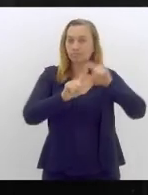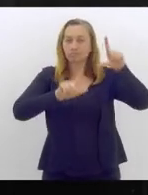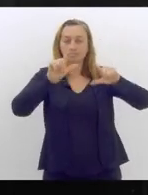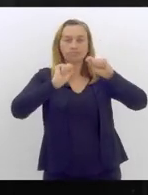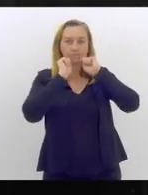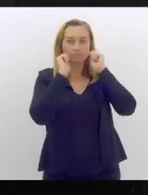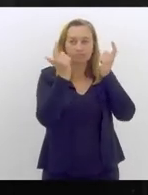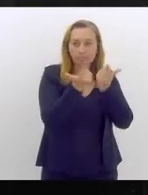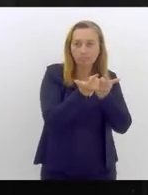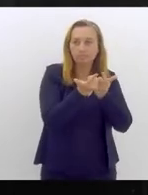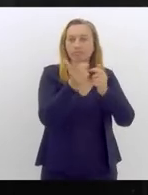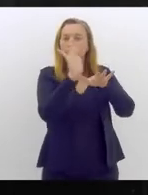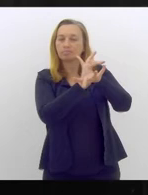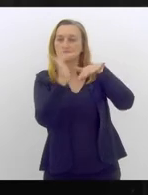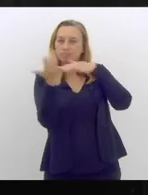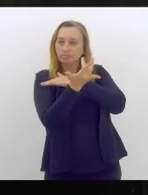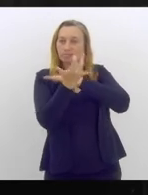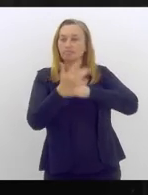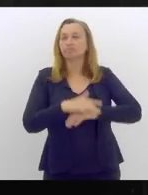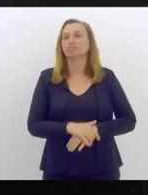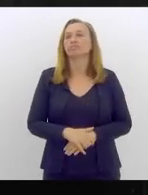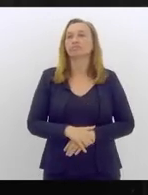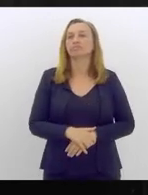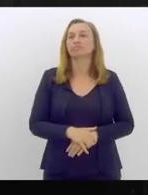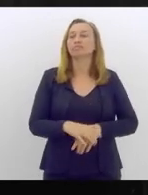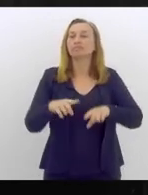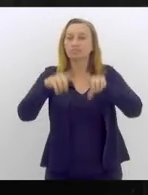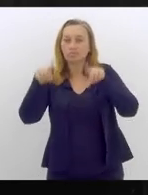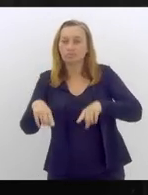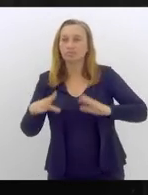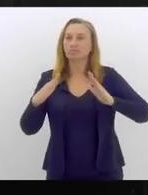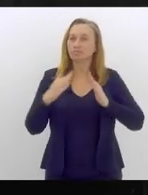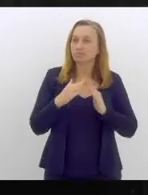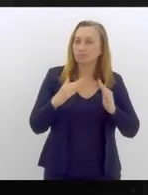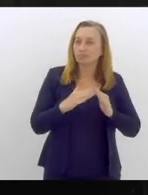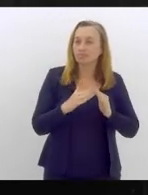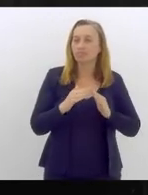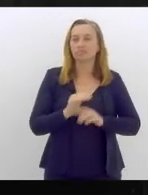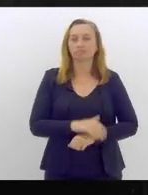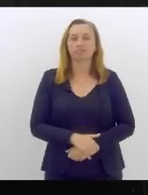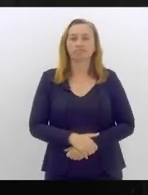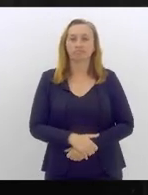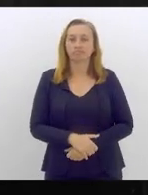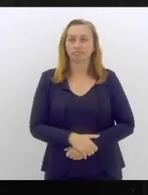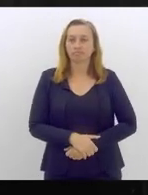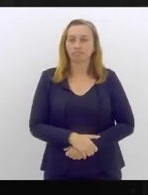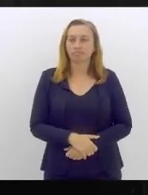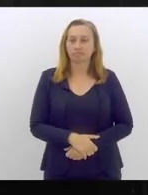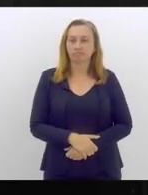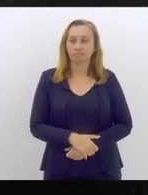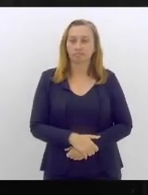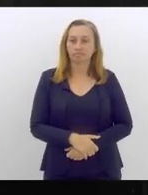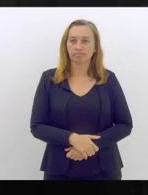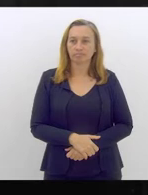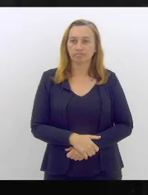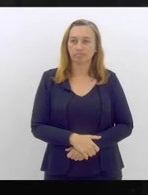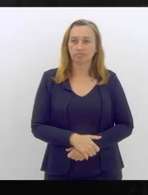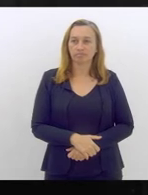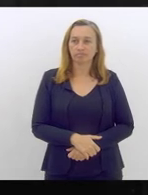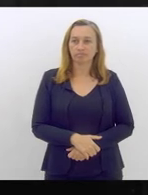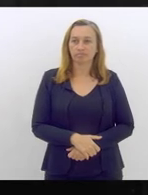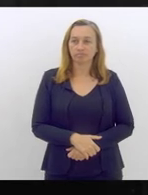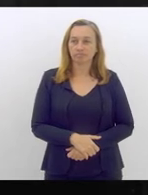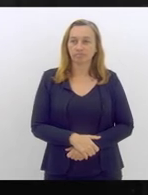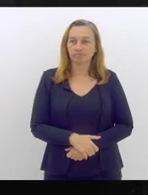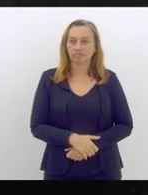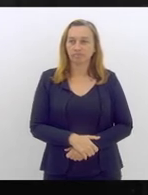TV alérgica pela internet os servidores dessa casa aqueles que possibilita aí